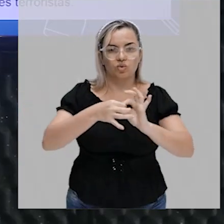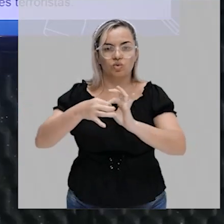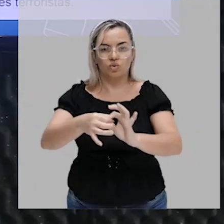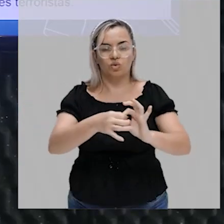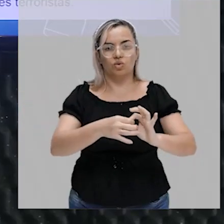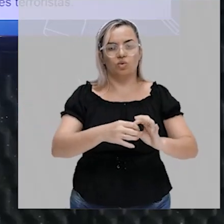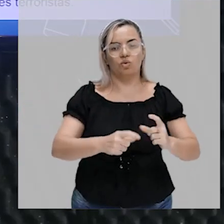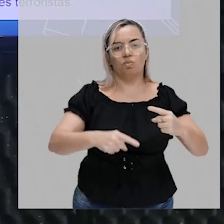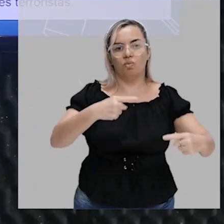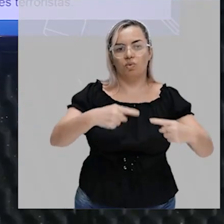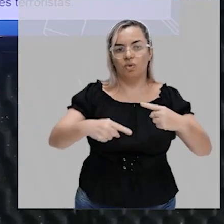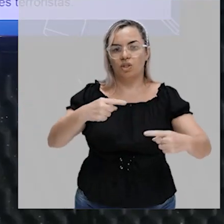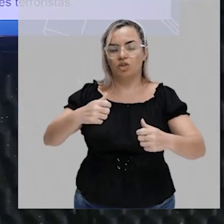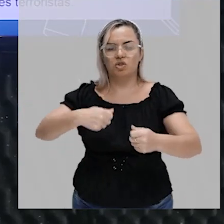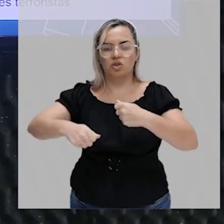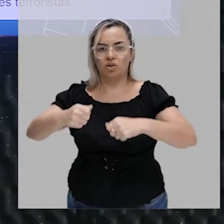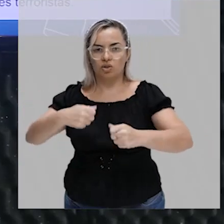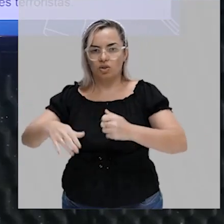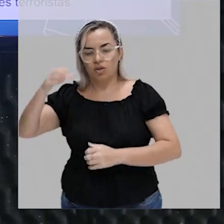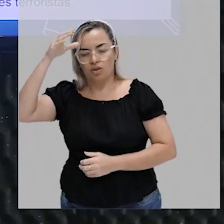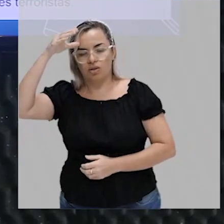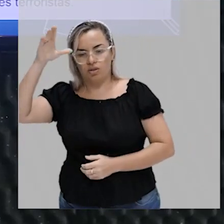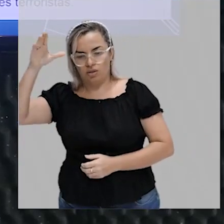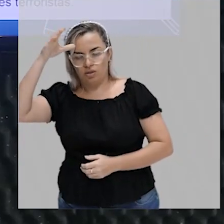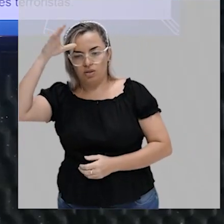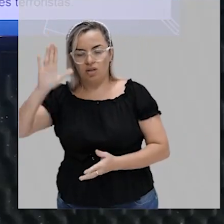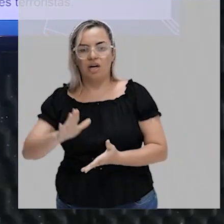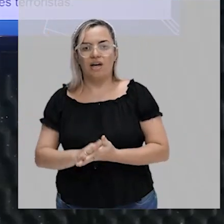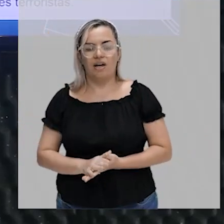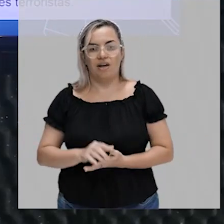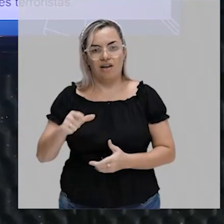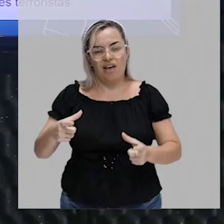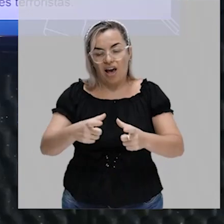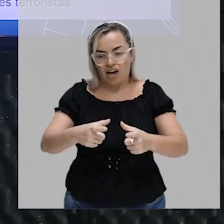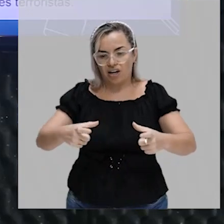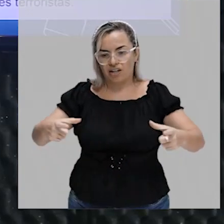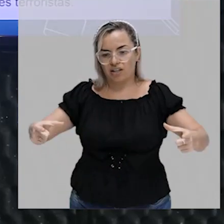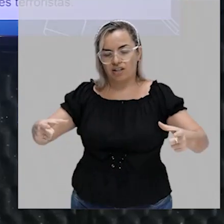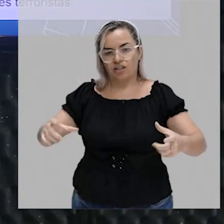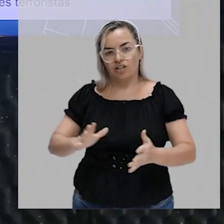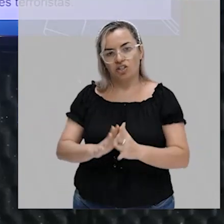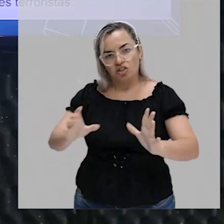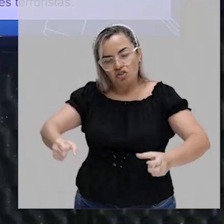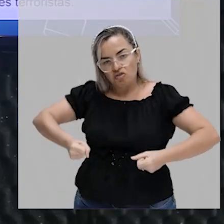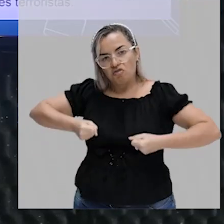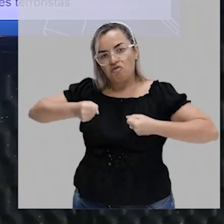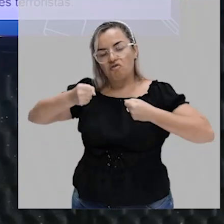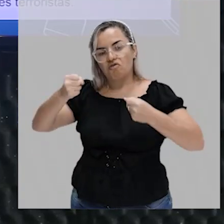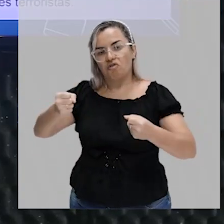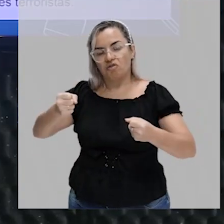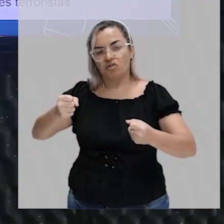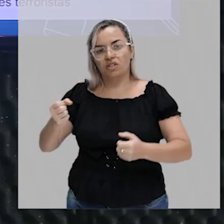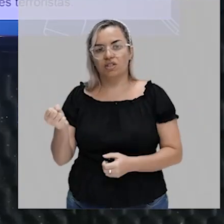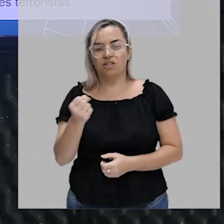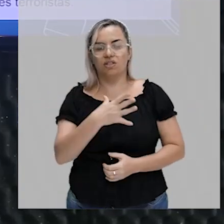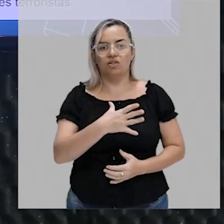aspectos, não dão espaço para ninguém, tá certo? É a grande potência dessa nova ordem. E aí, fica muito claro,